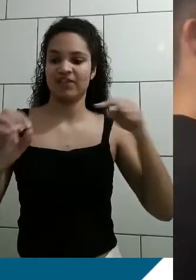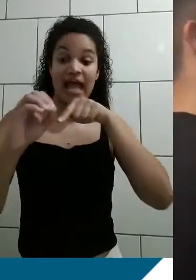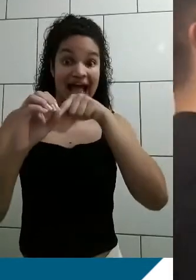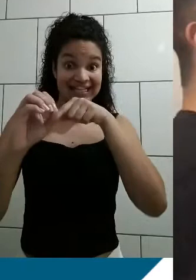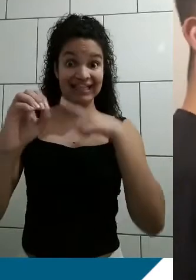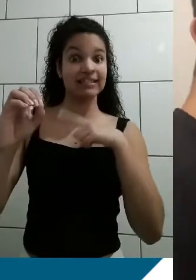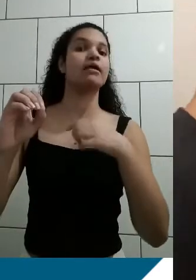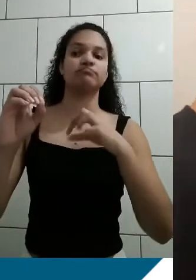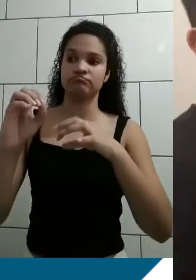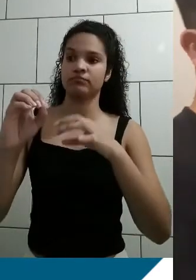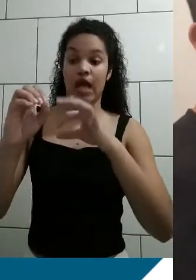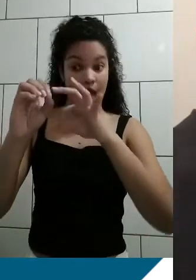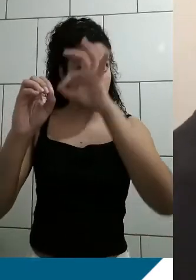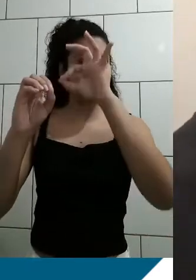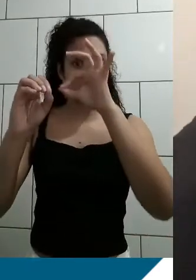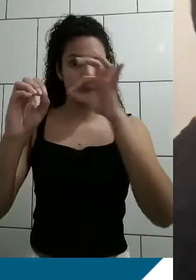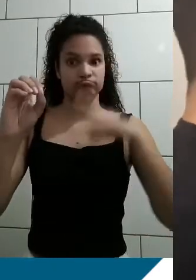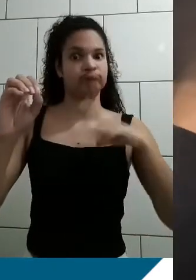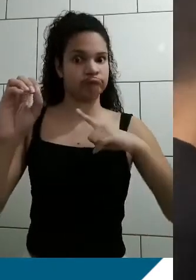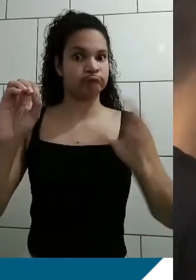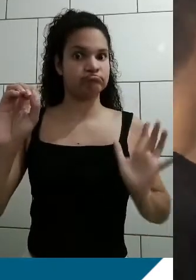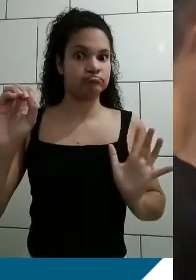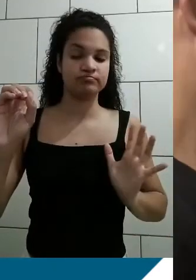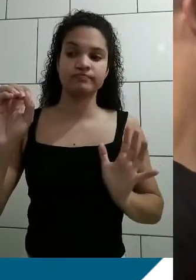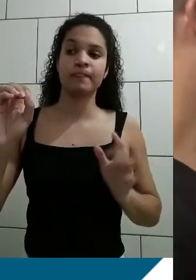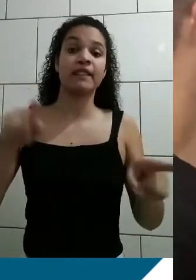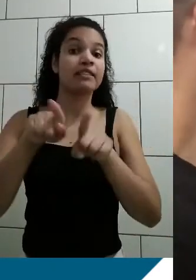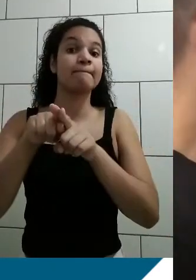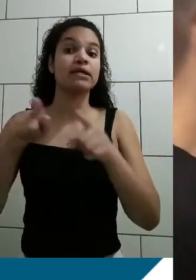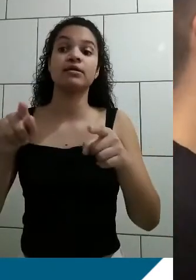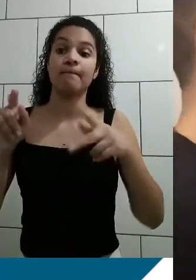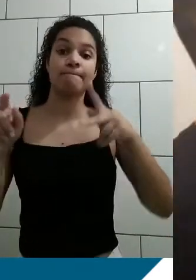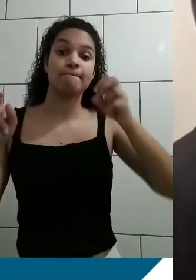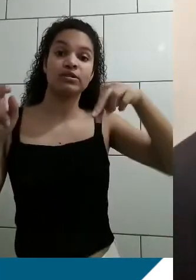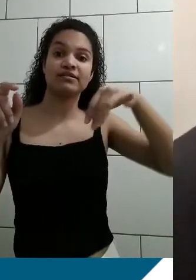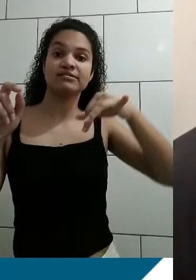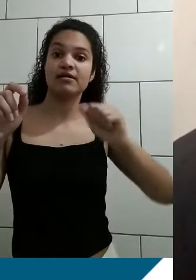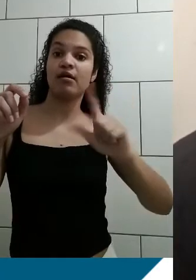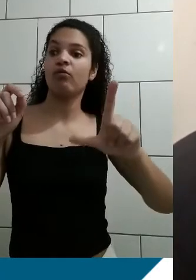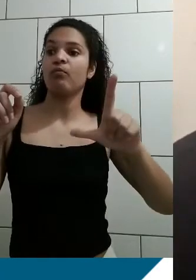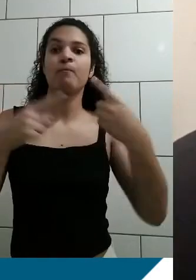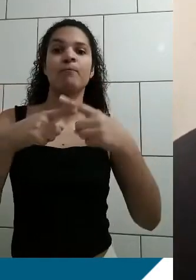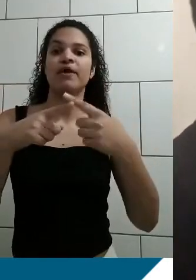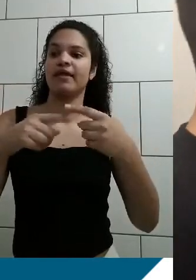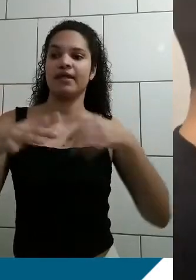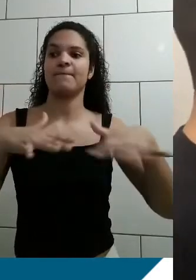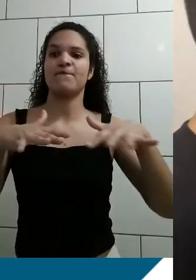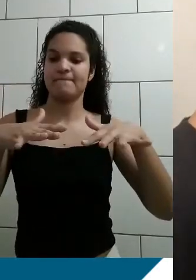potencial e eu também tenho movimento. Eu tenho energia cinética. E o que vem a ser então essa energia mecânica simbolizada aqui por